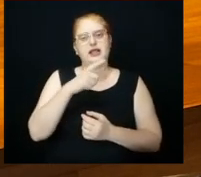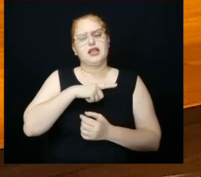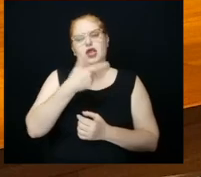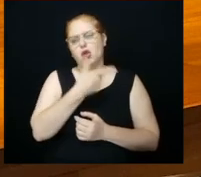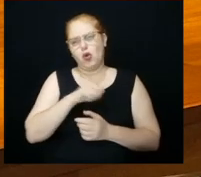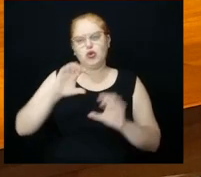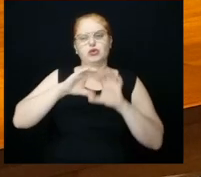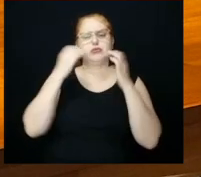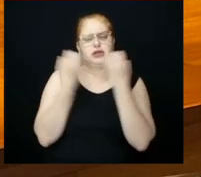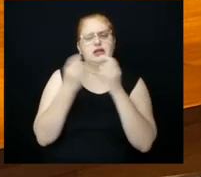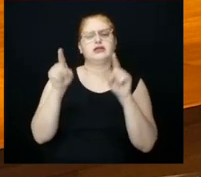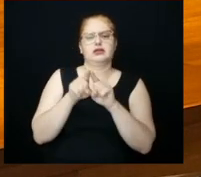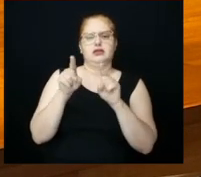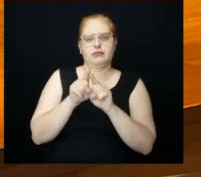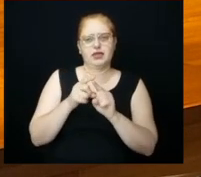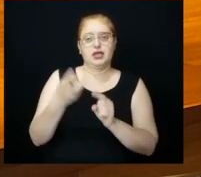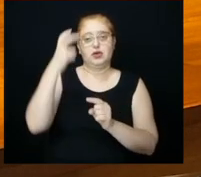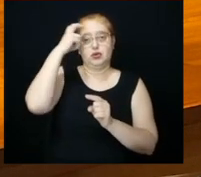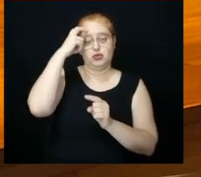outras também